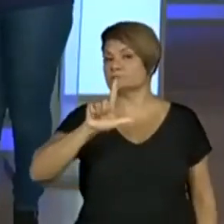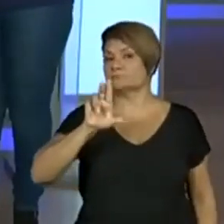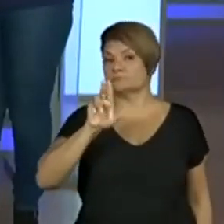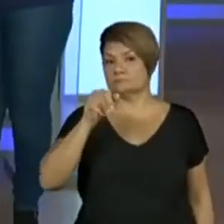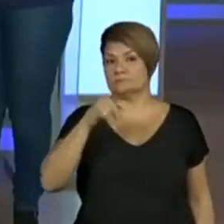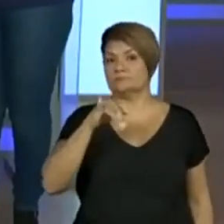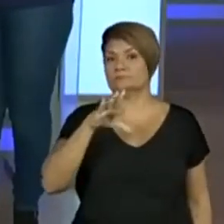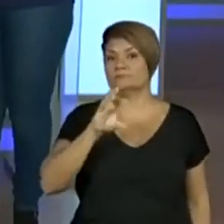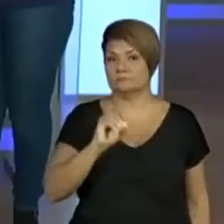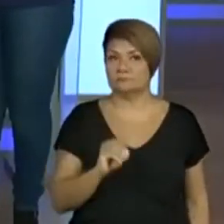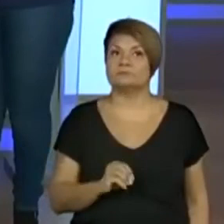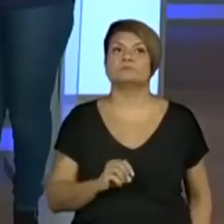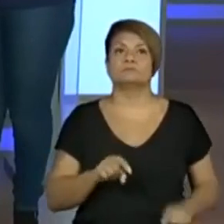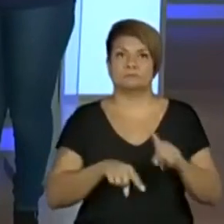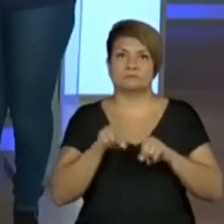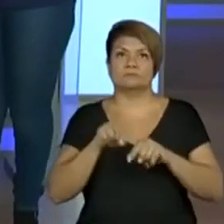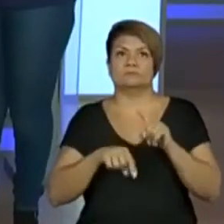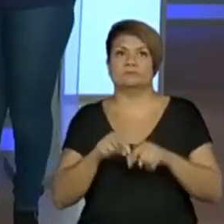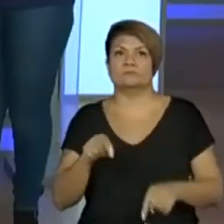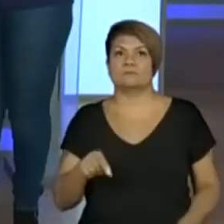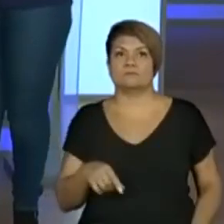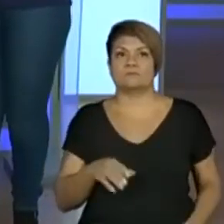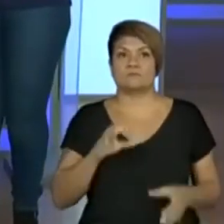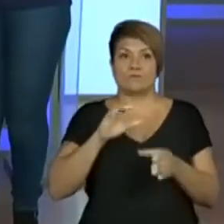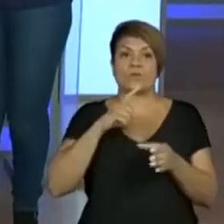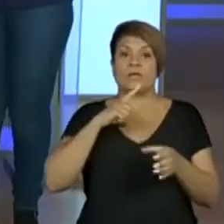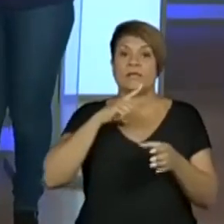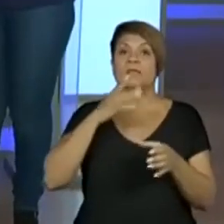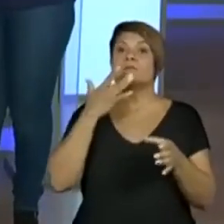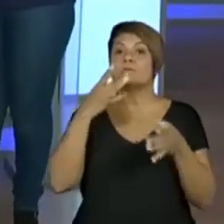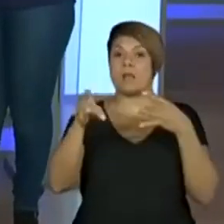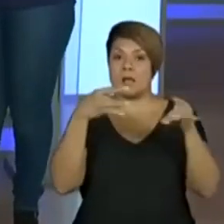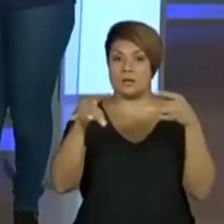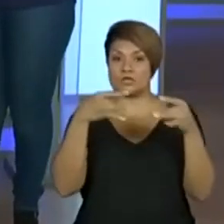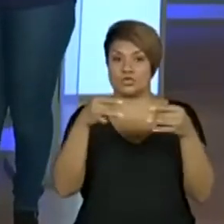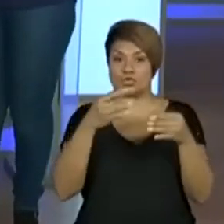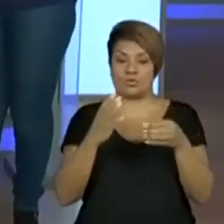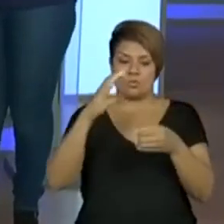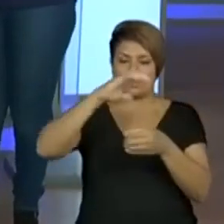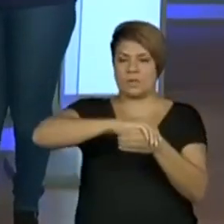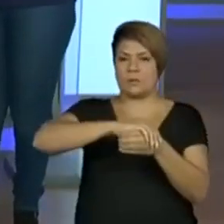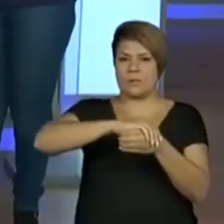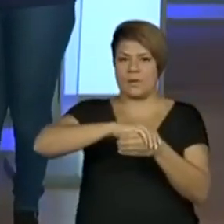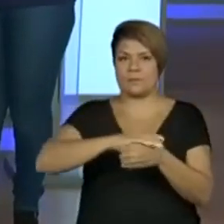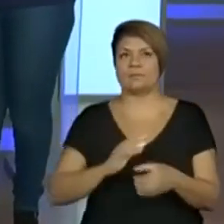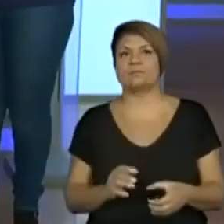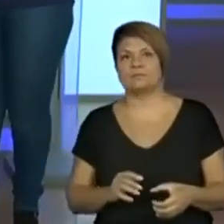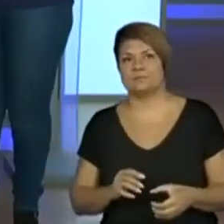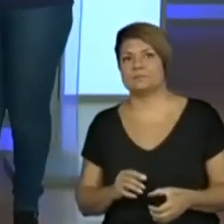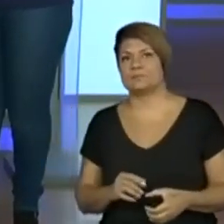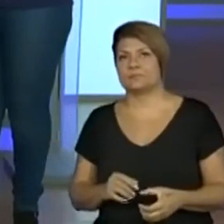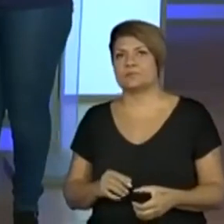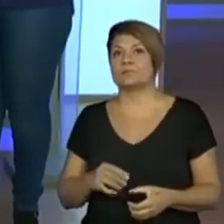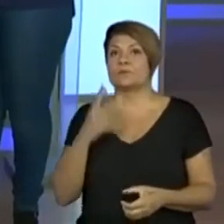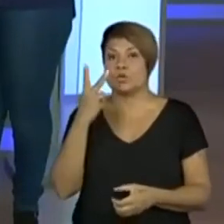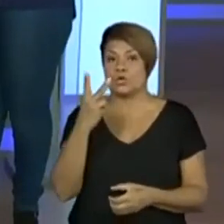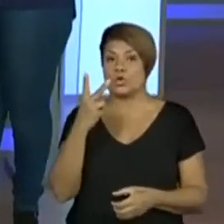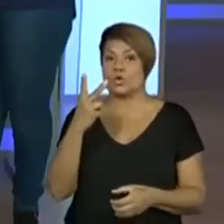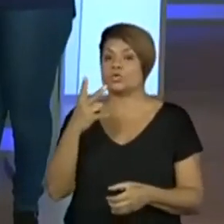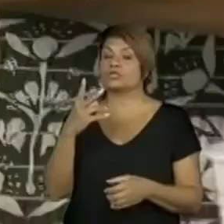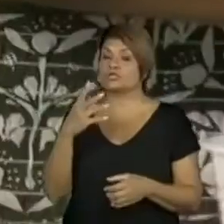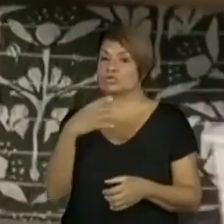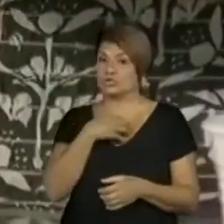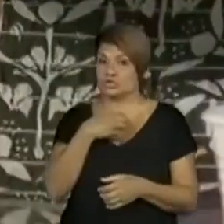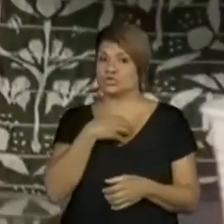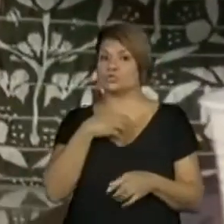vai falar dessa questão de pentear melhor e o plástico aqui exatamente né a gente tem aqui dois tipos de